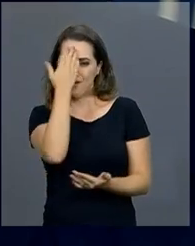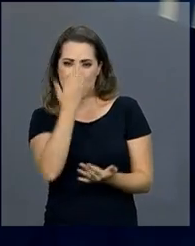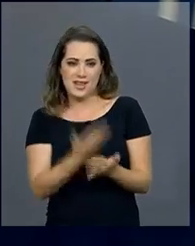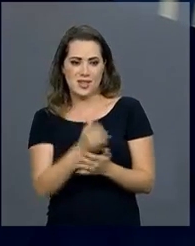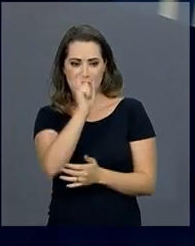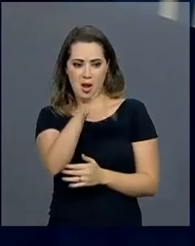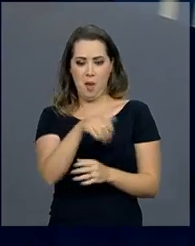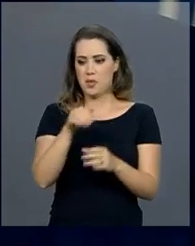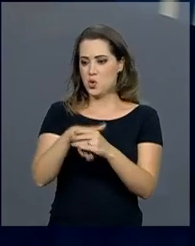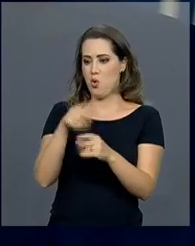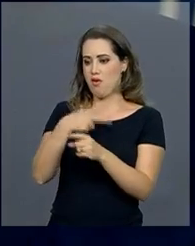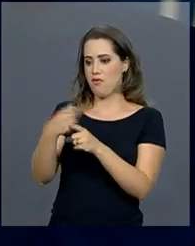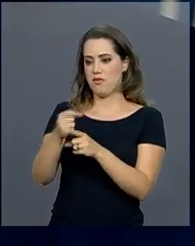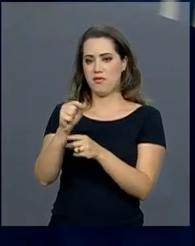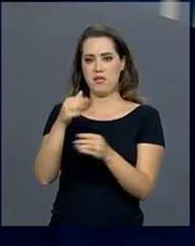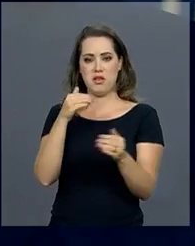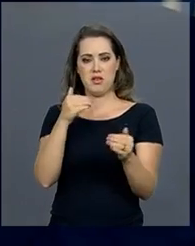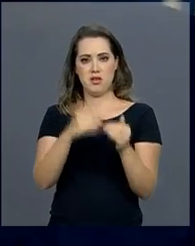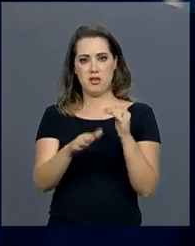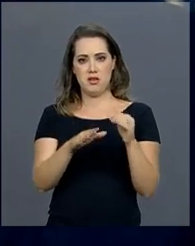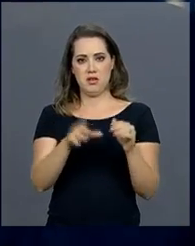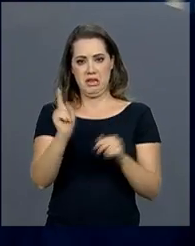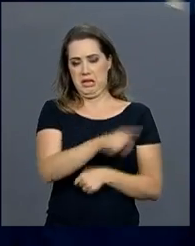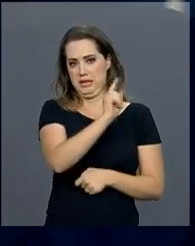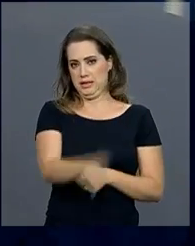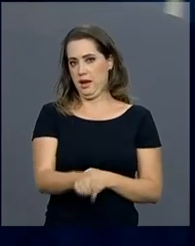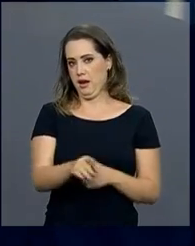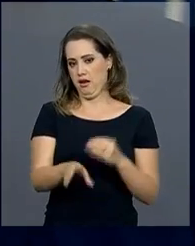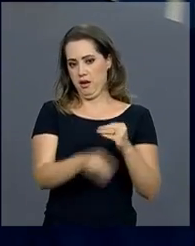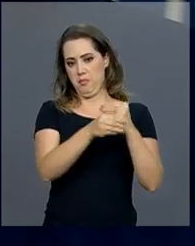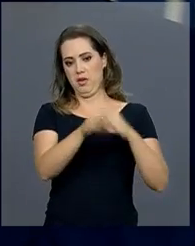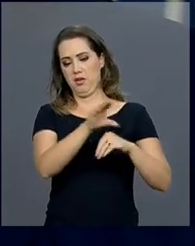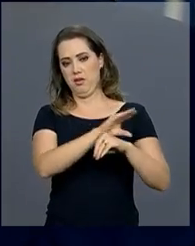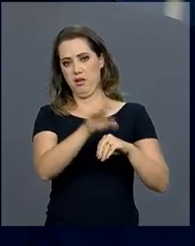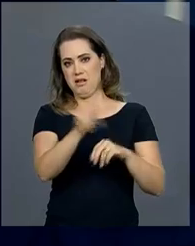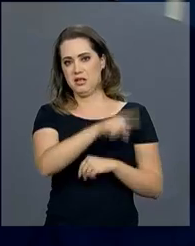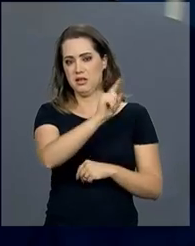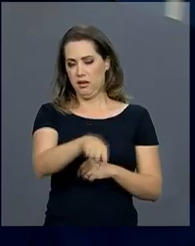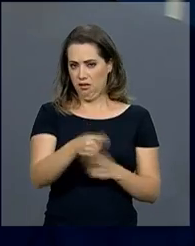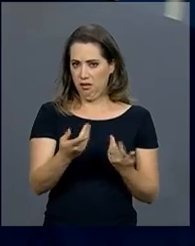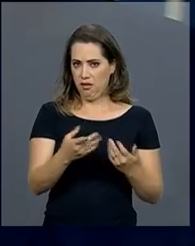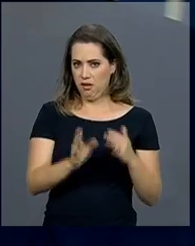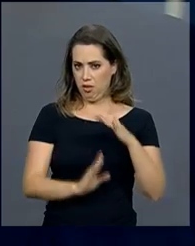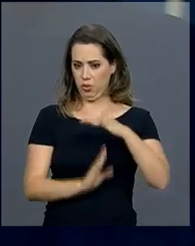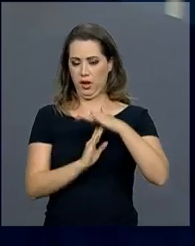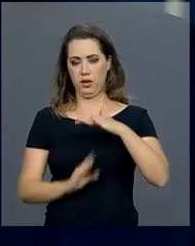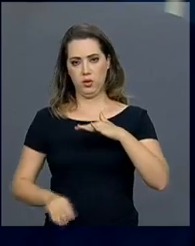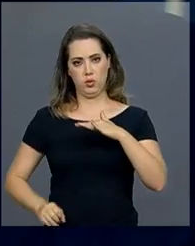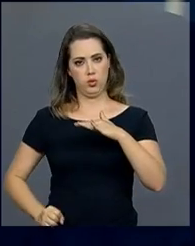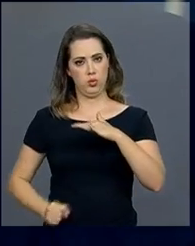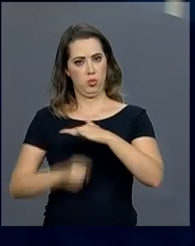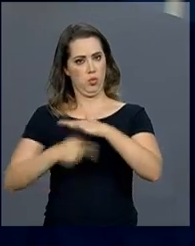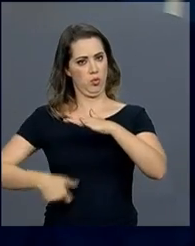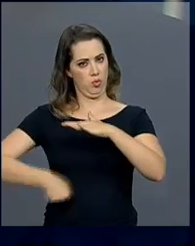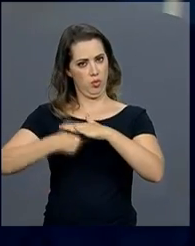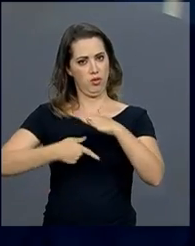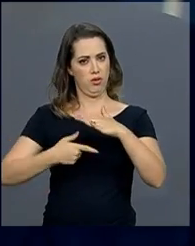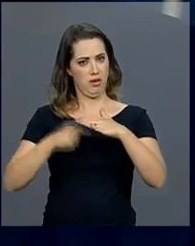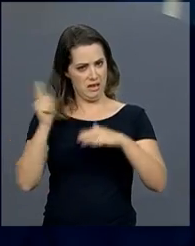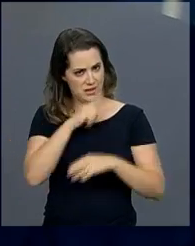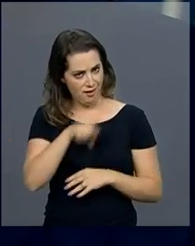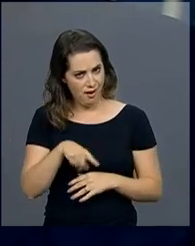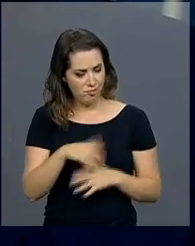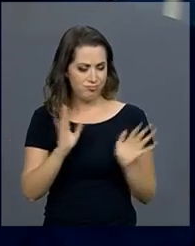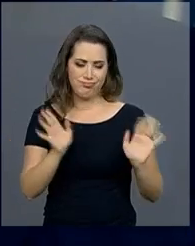e tente derrubar a e portanto consiga apoio no congresso para derrubar o teto dos gastos por disse mais eu disse olhe nós